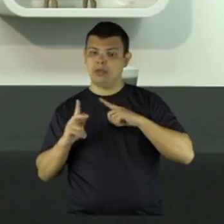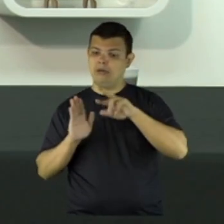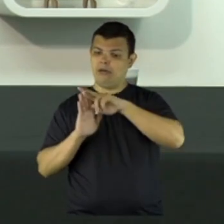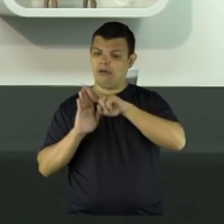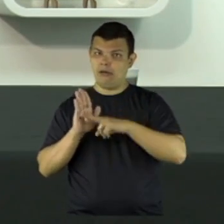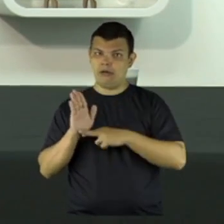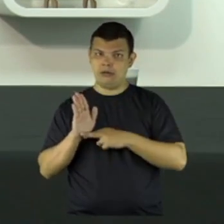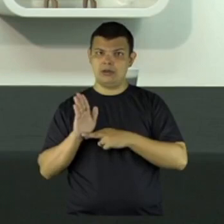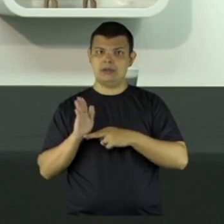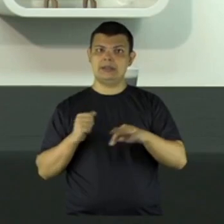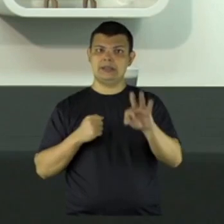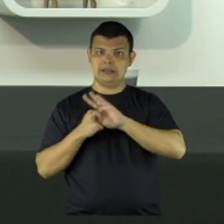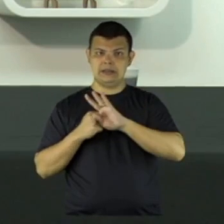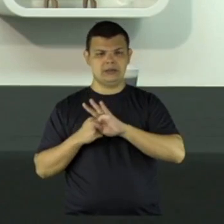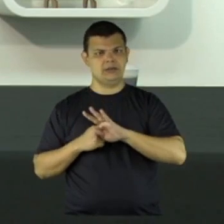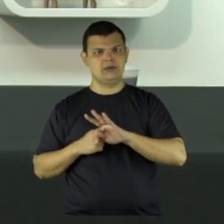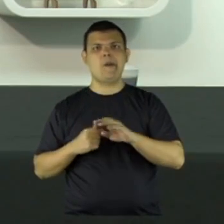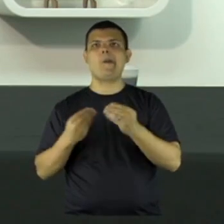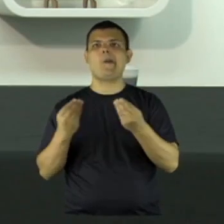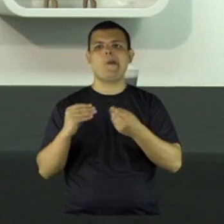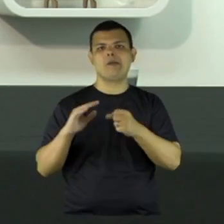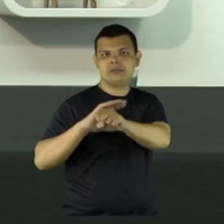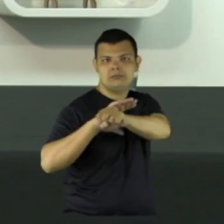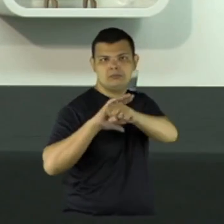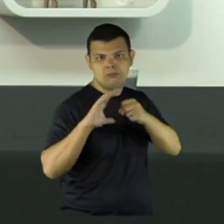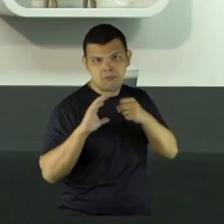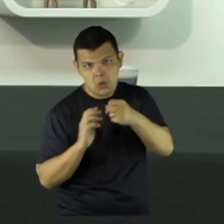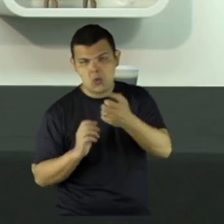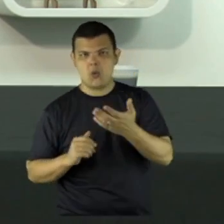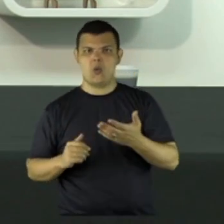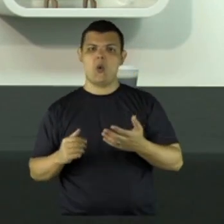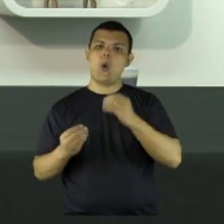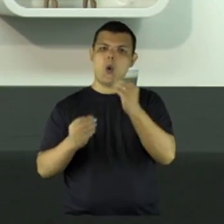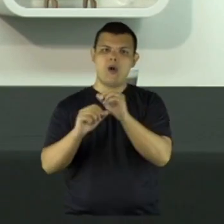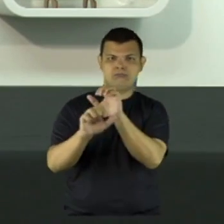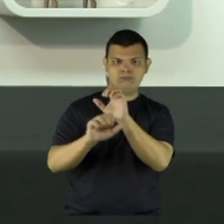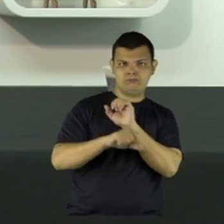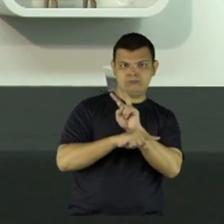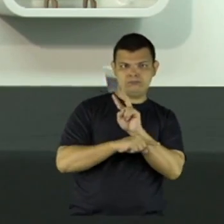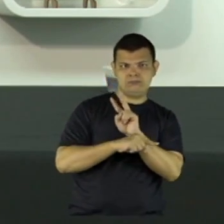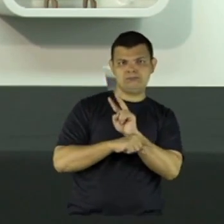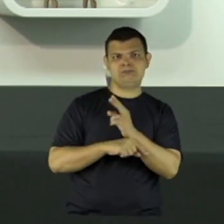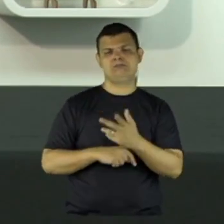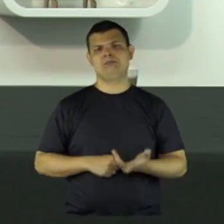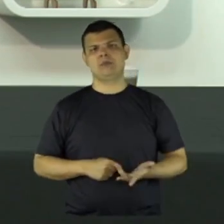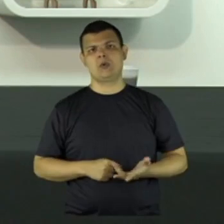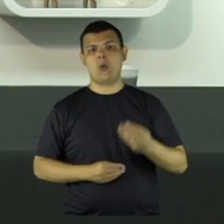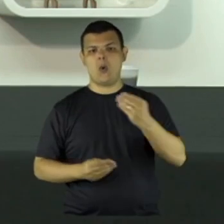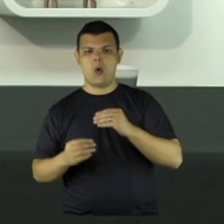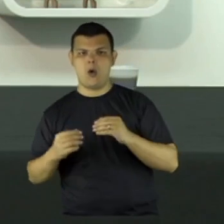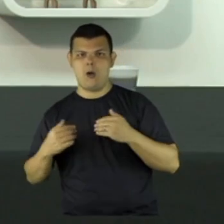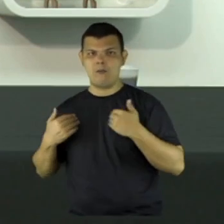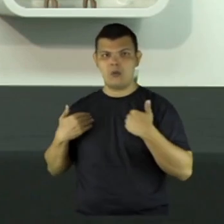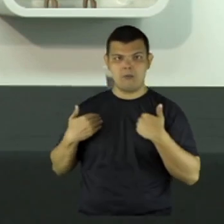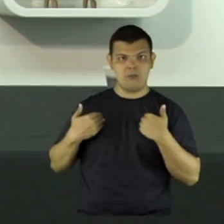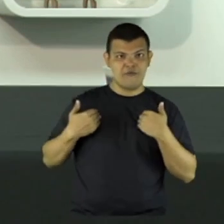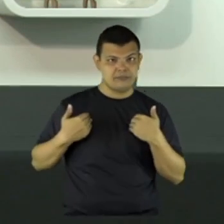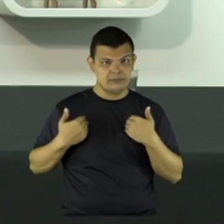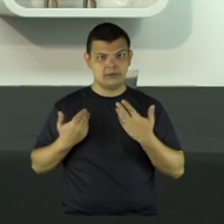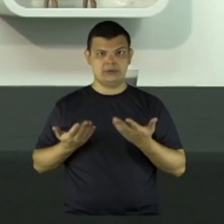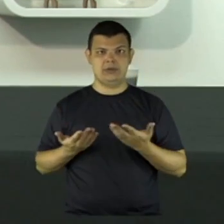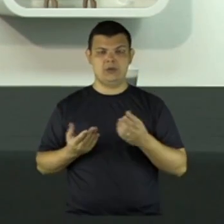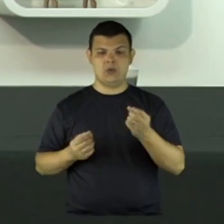técnicas. Como golpear, como se defender, como se movimentar, como